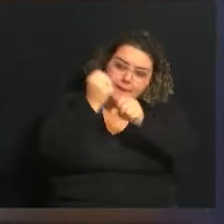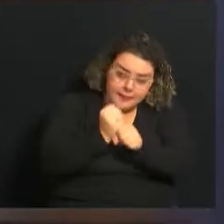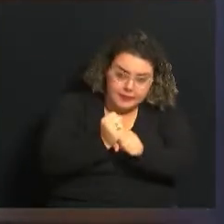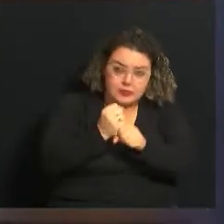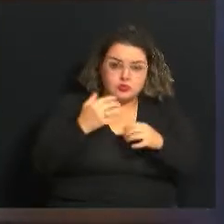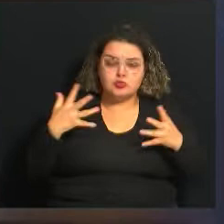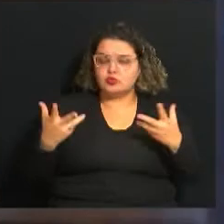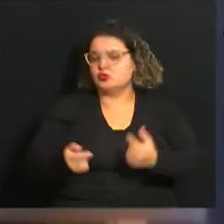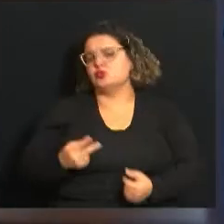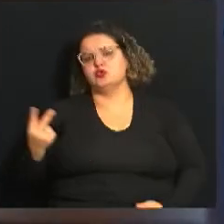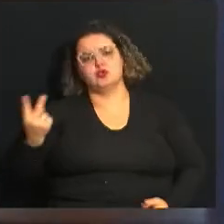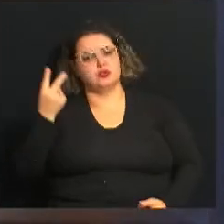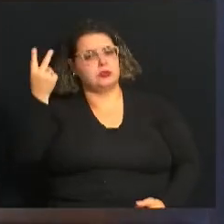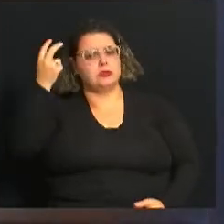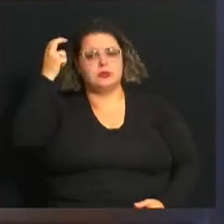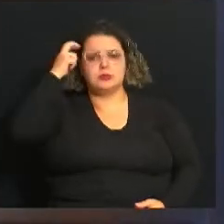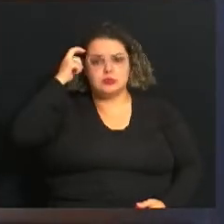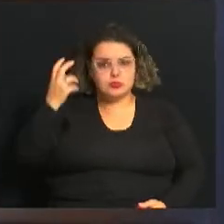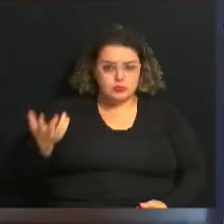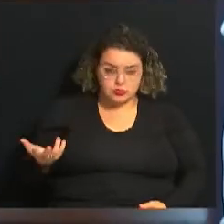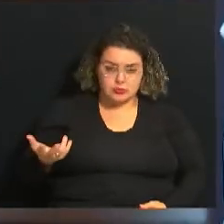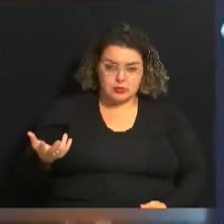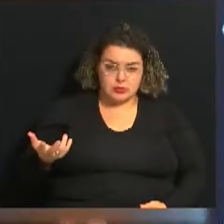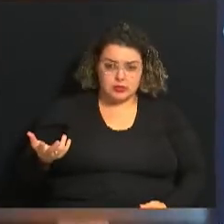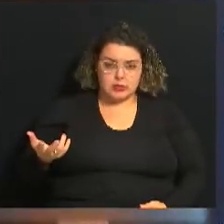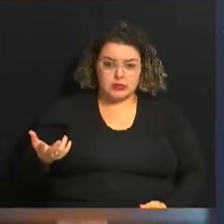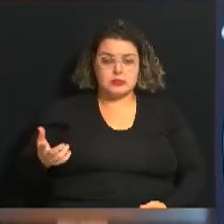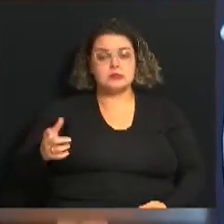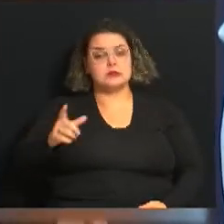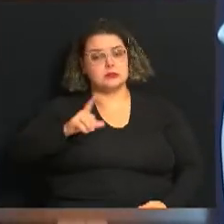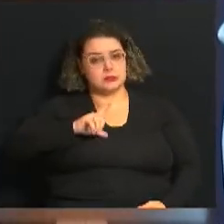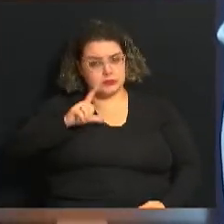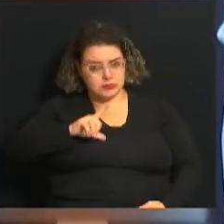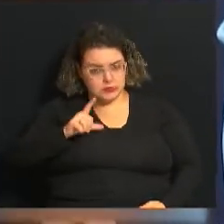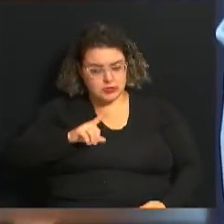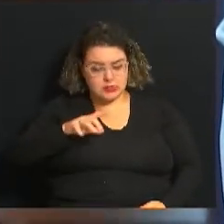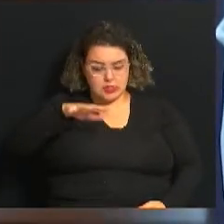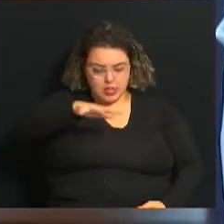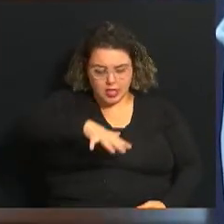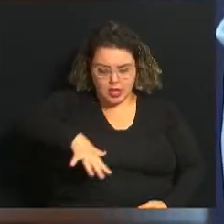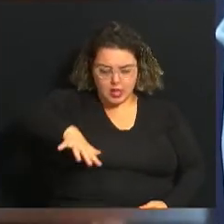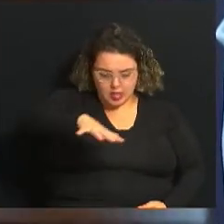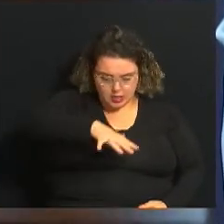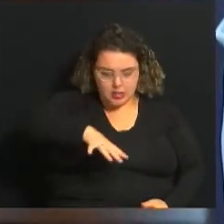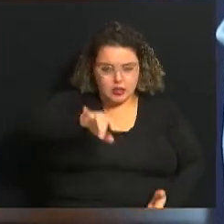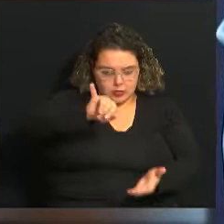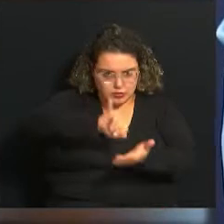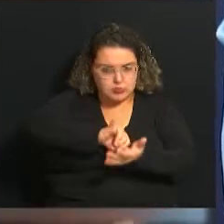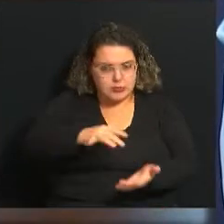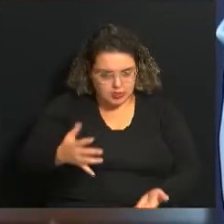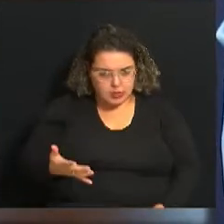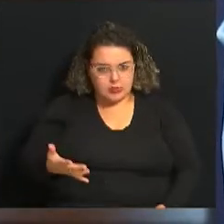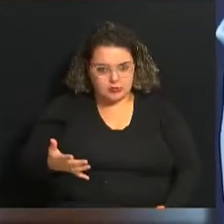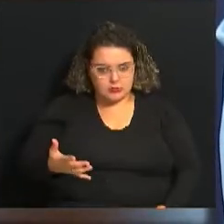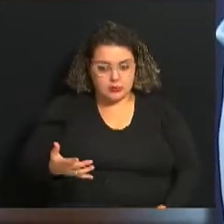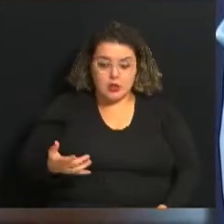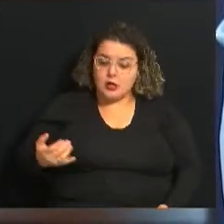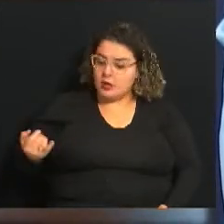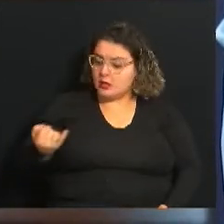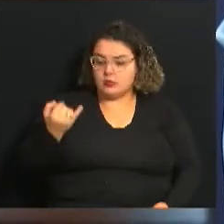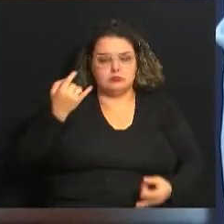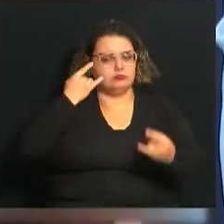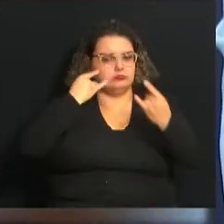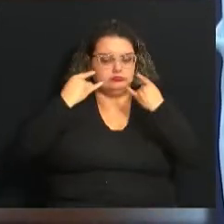valores culturais que estão presentes no centro e que serão certamente elementos de